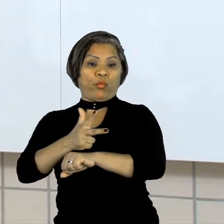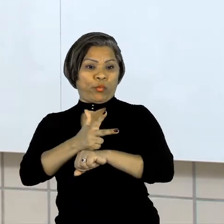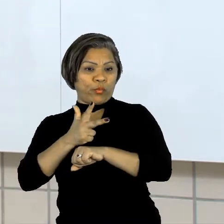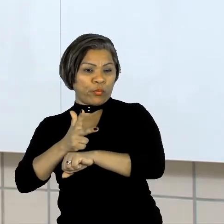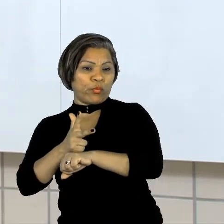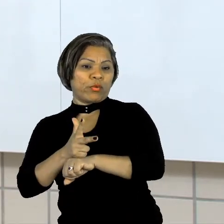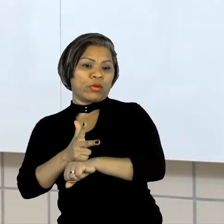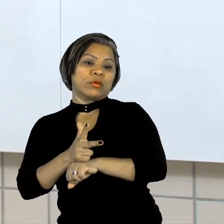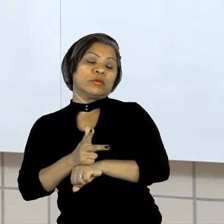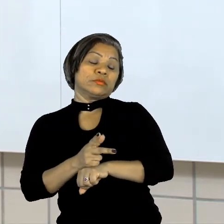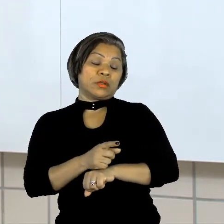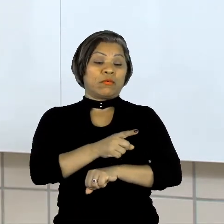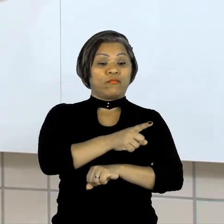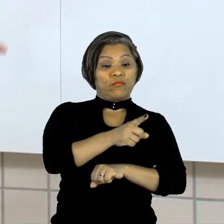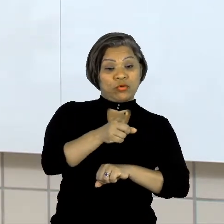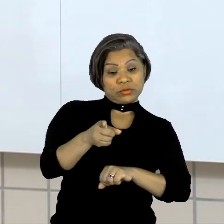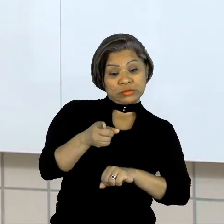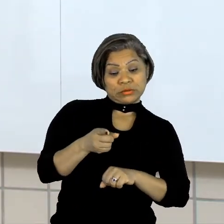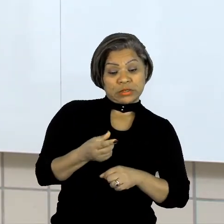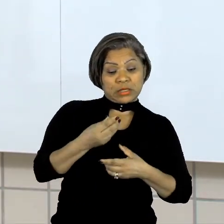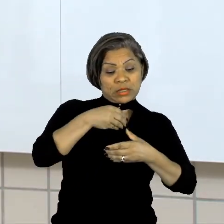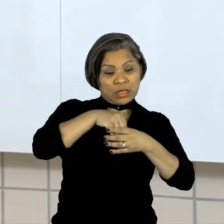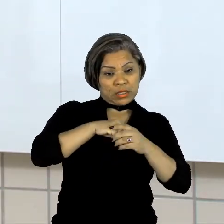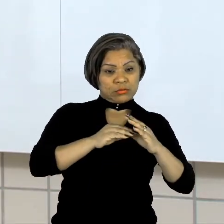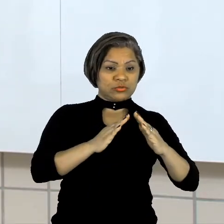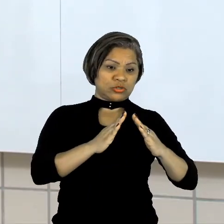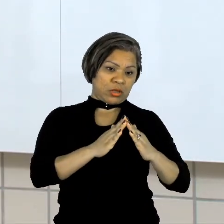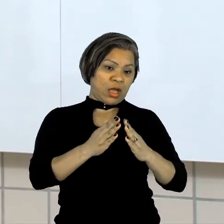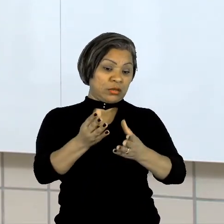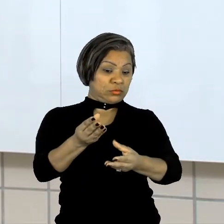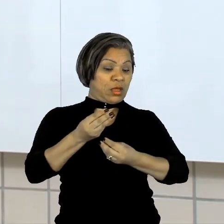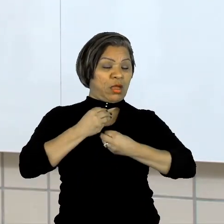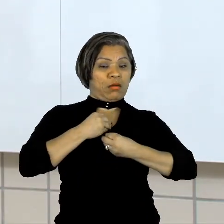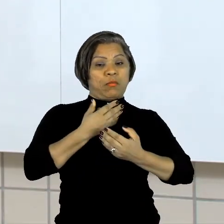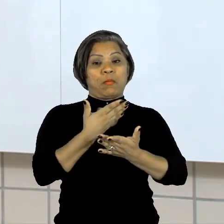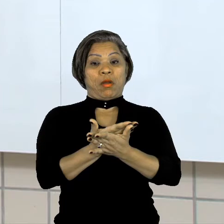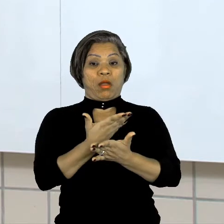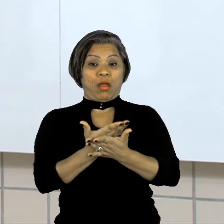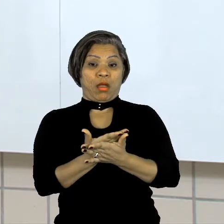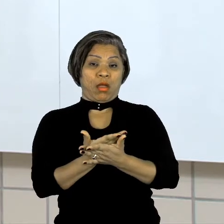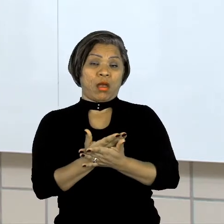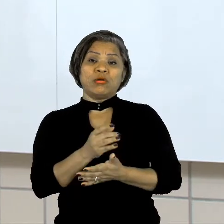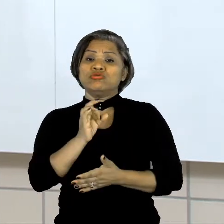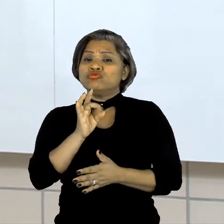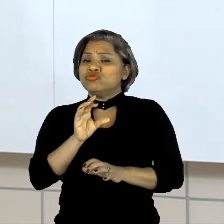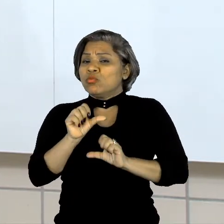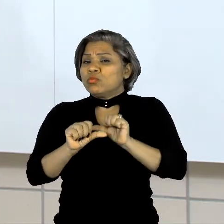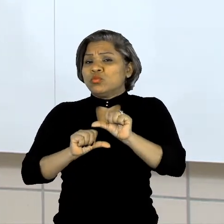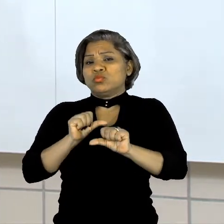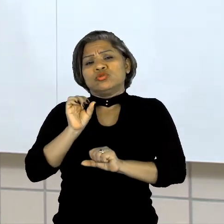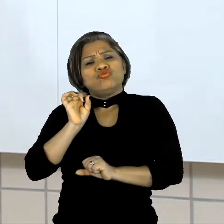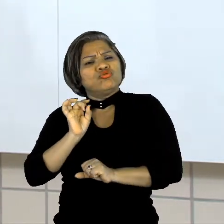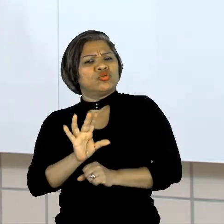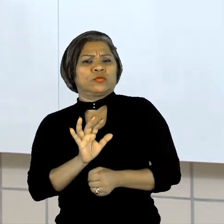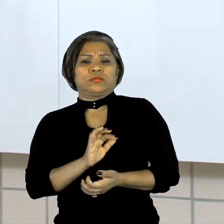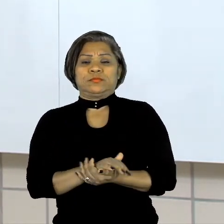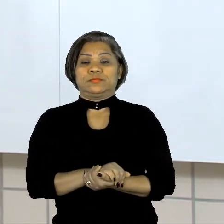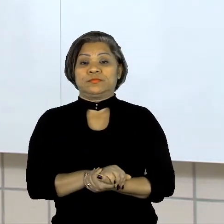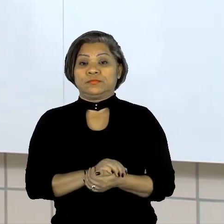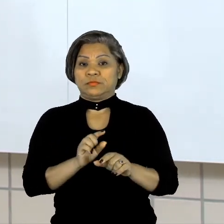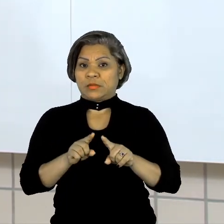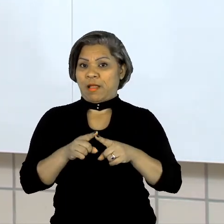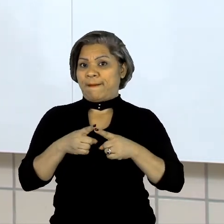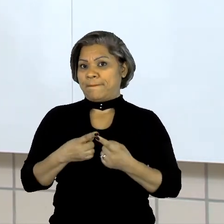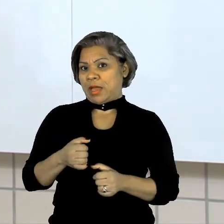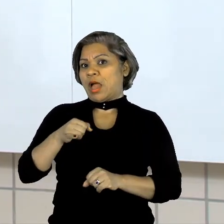de casa, estão recebendo aí as aulas. O que muda é só isso. Mas, se vocês estivessem vindo